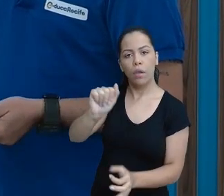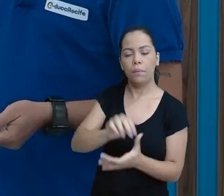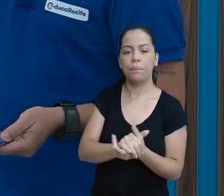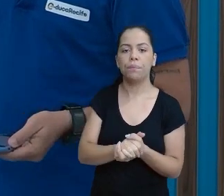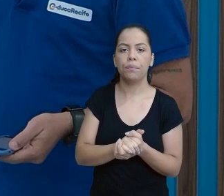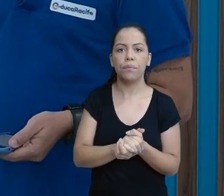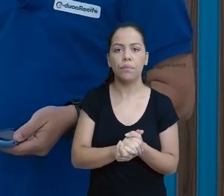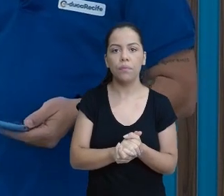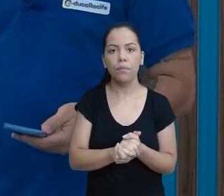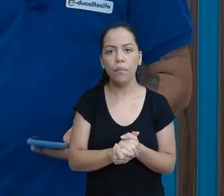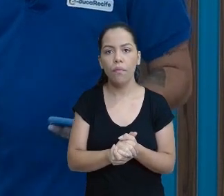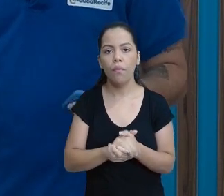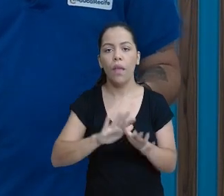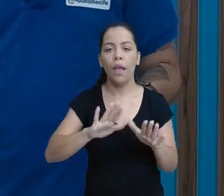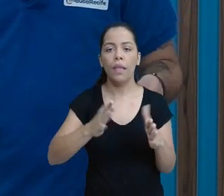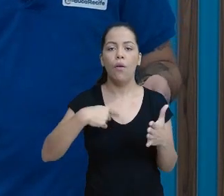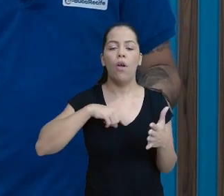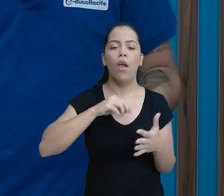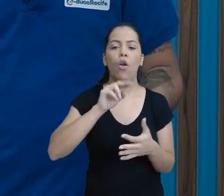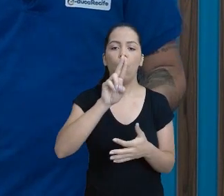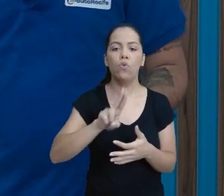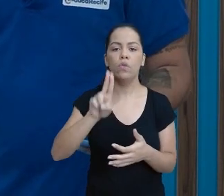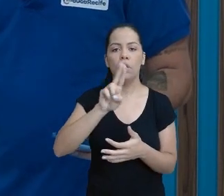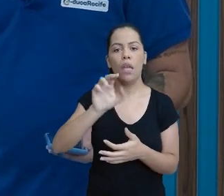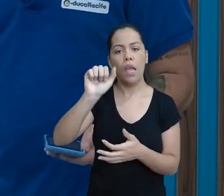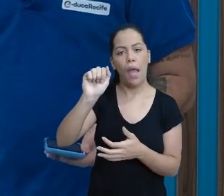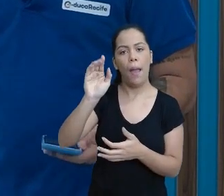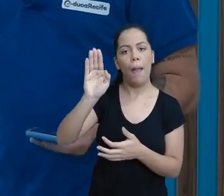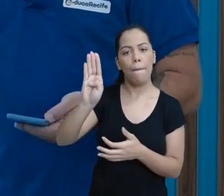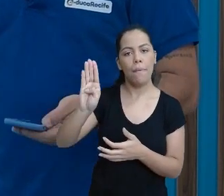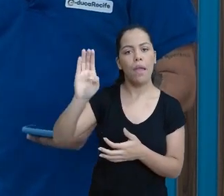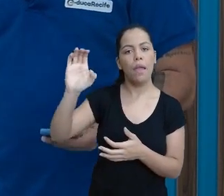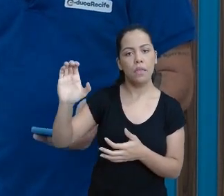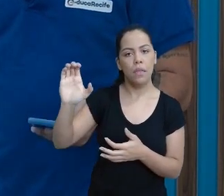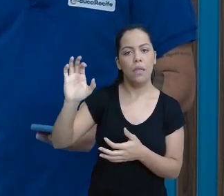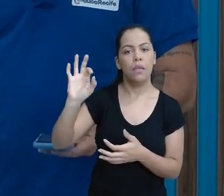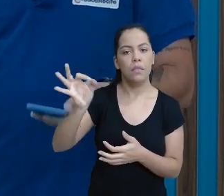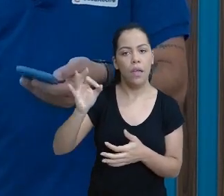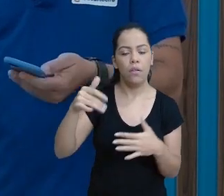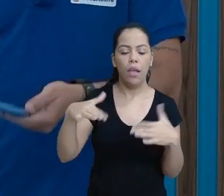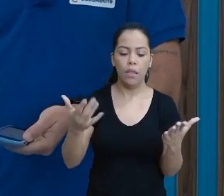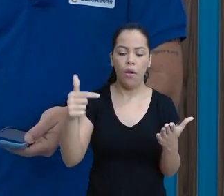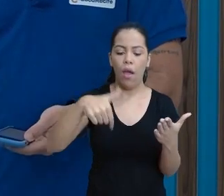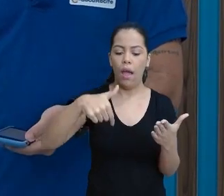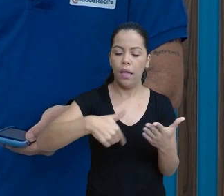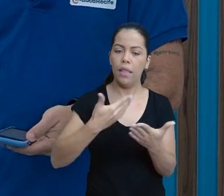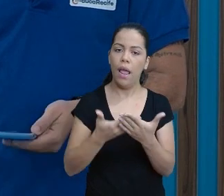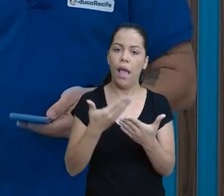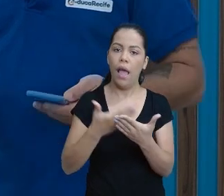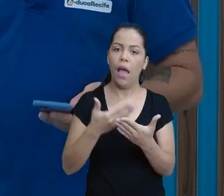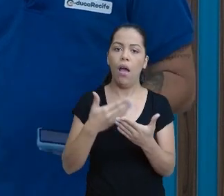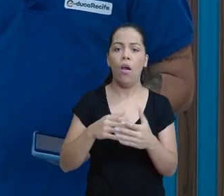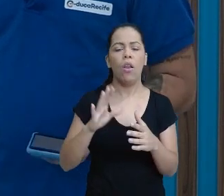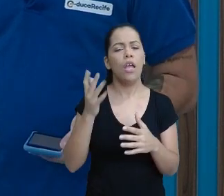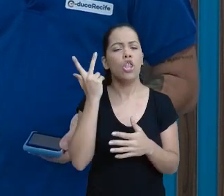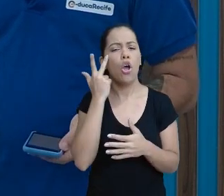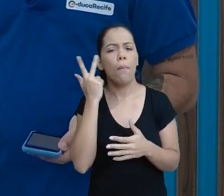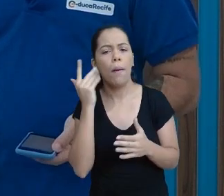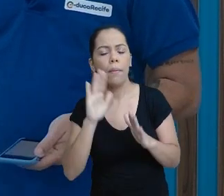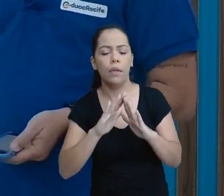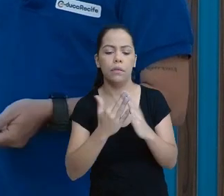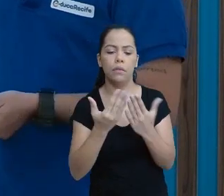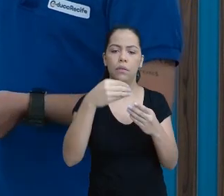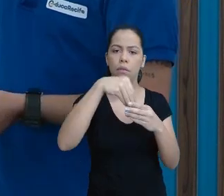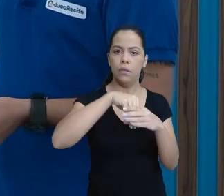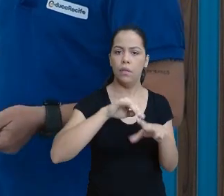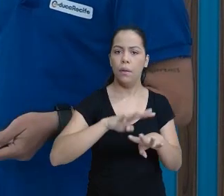eu utilizei as letras A, B e C. Então, nessa aula, e geralmente nos livros de matemática, você vai